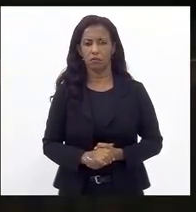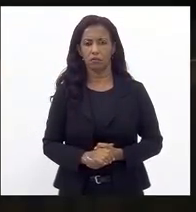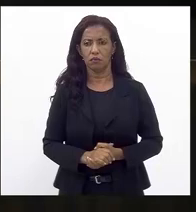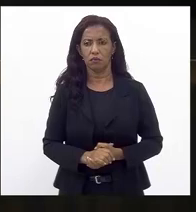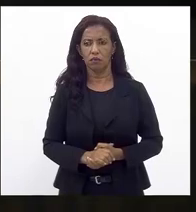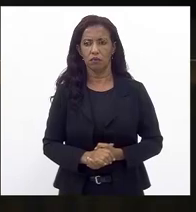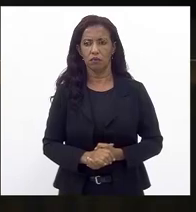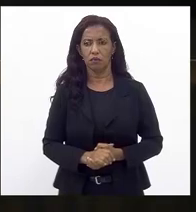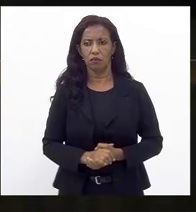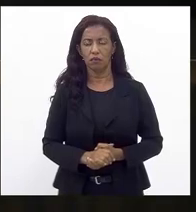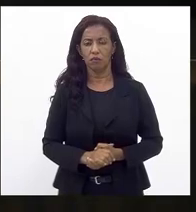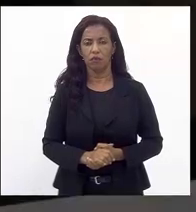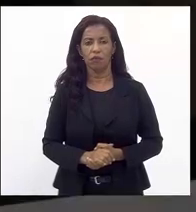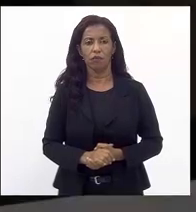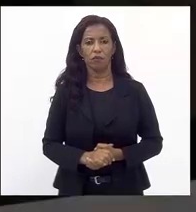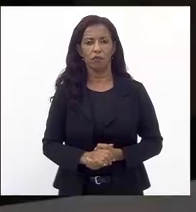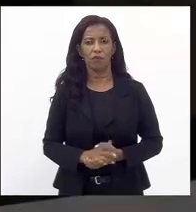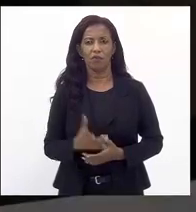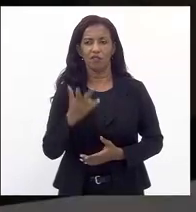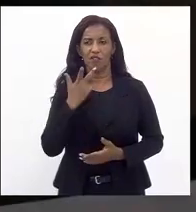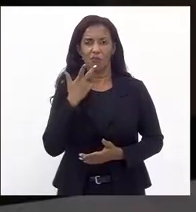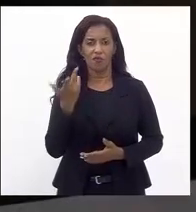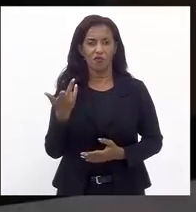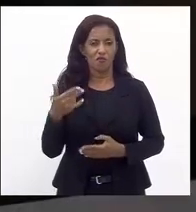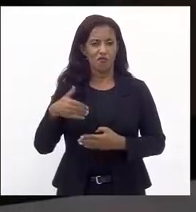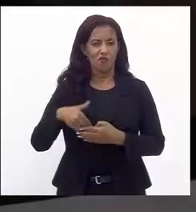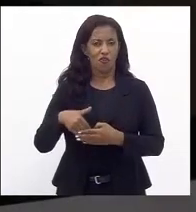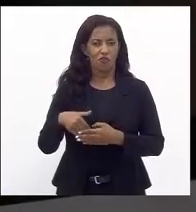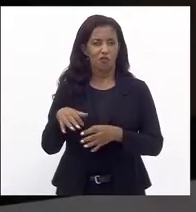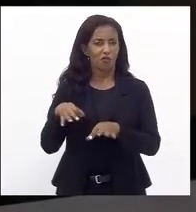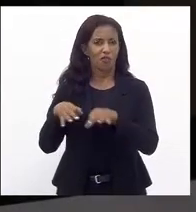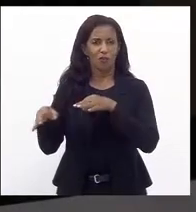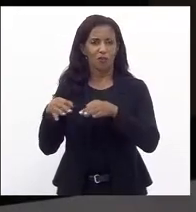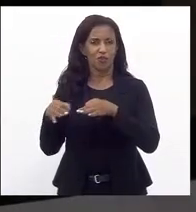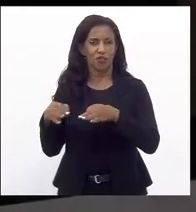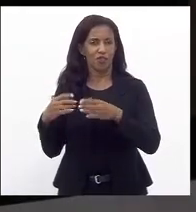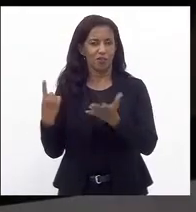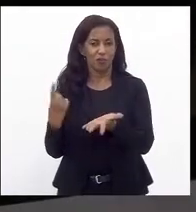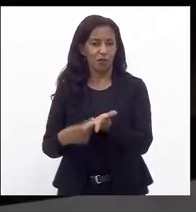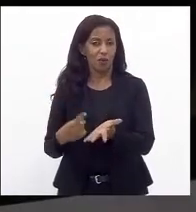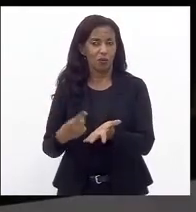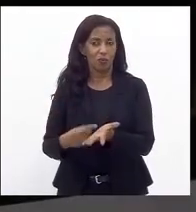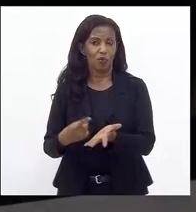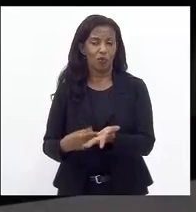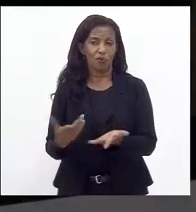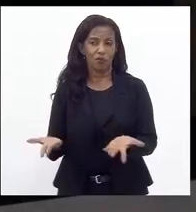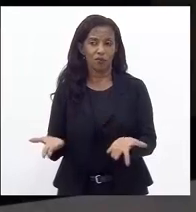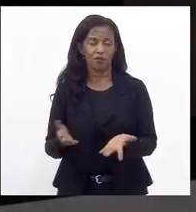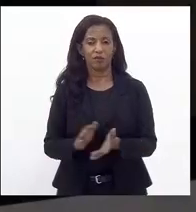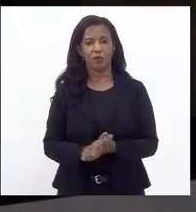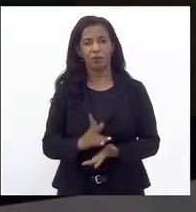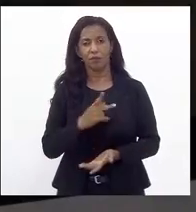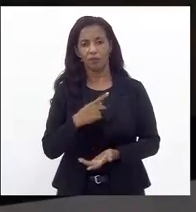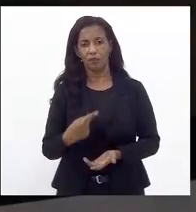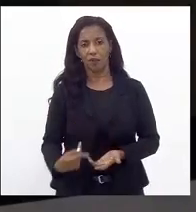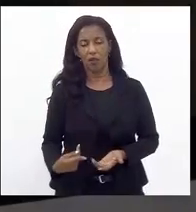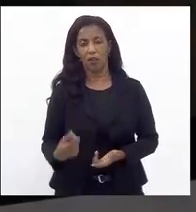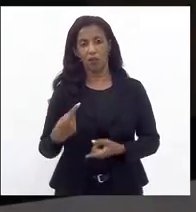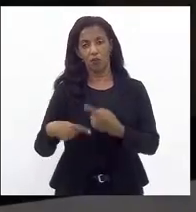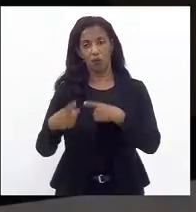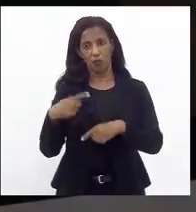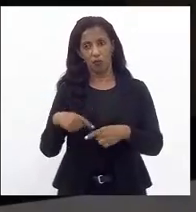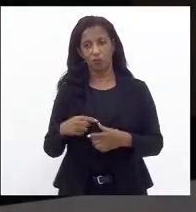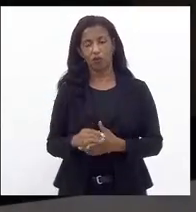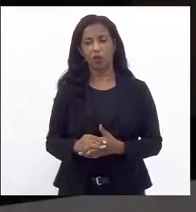por gentileza meu voto não era a favor do projeto também foi uma todo né então Presidente vou